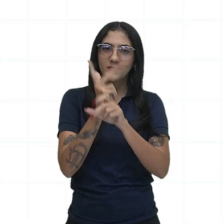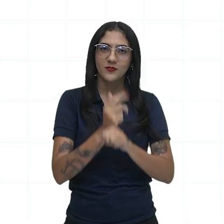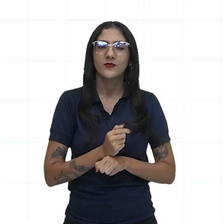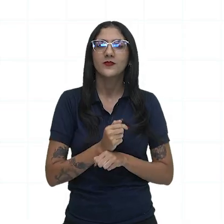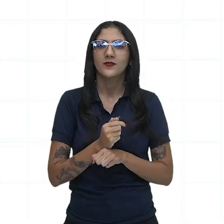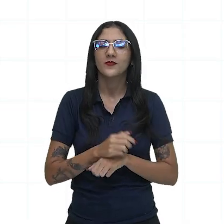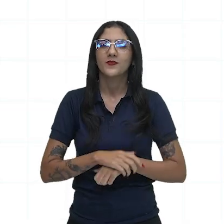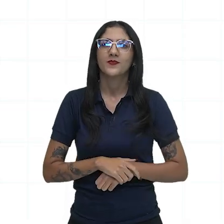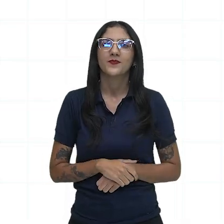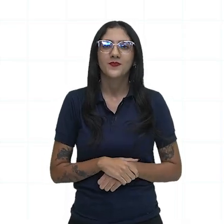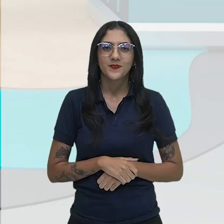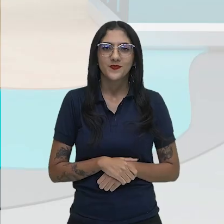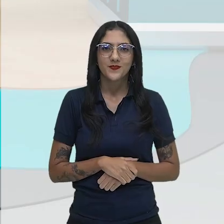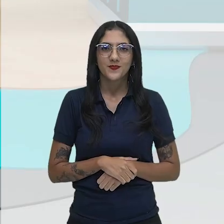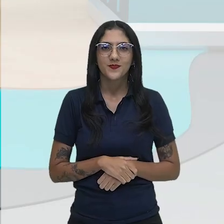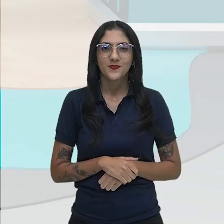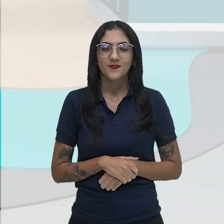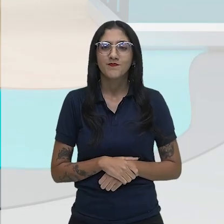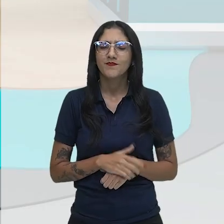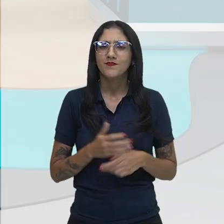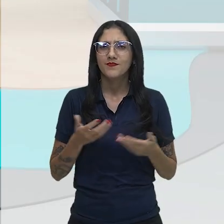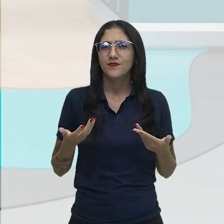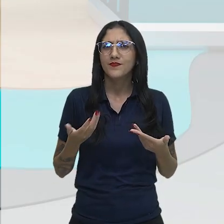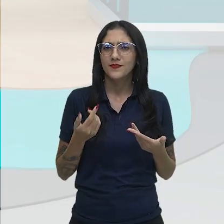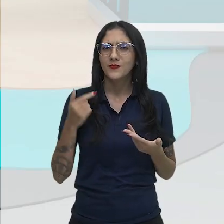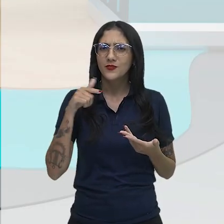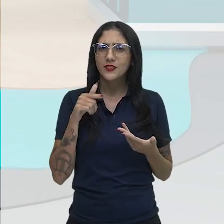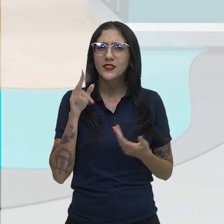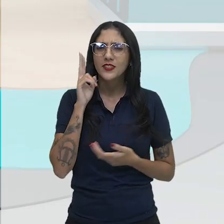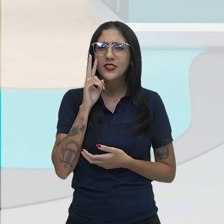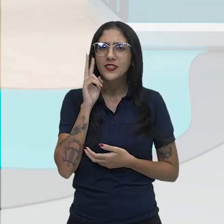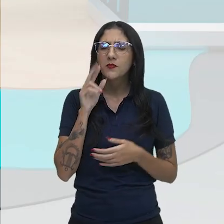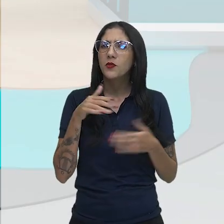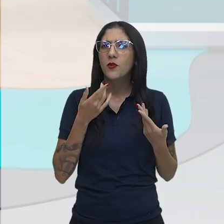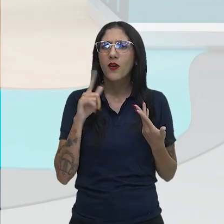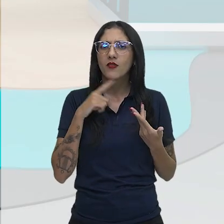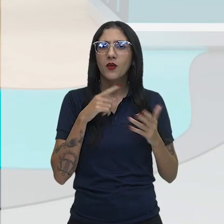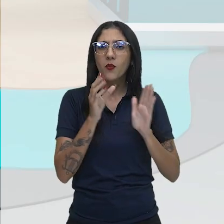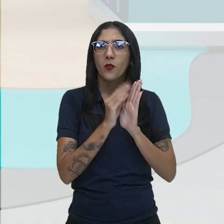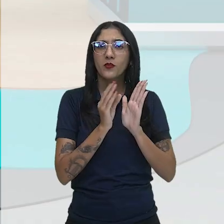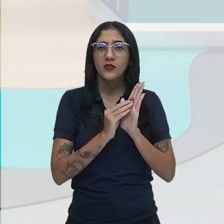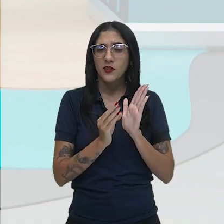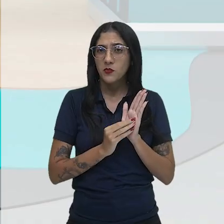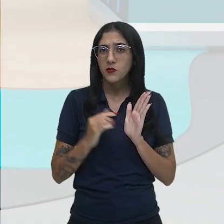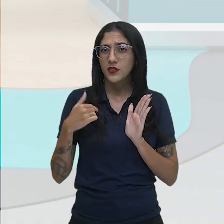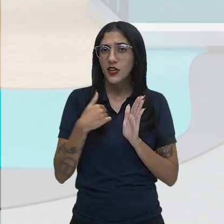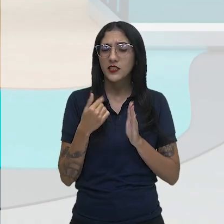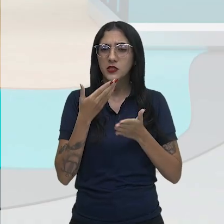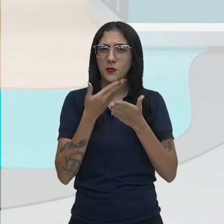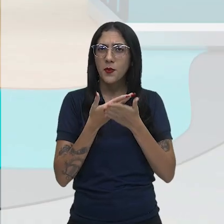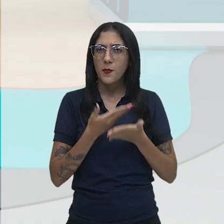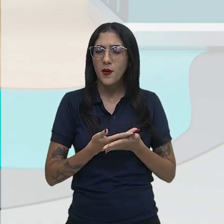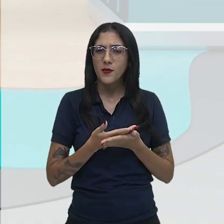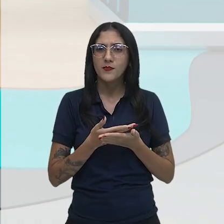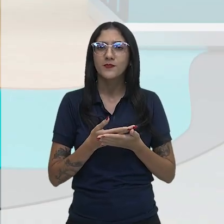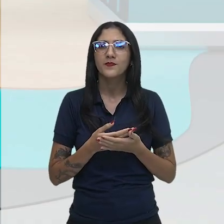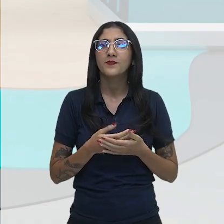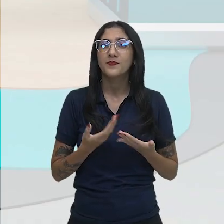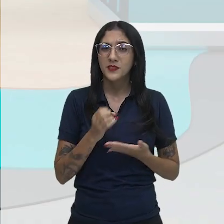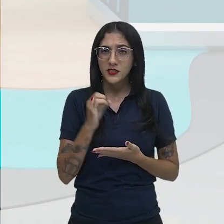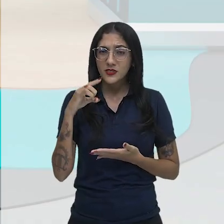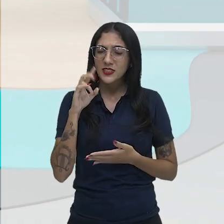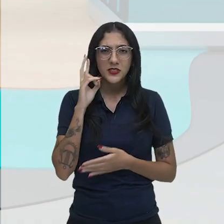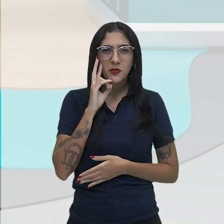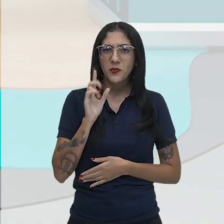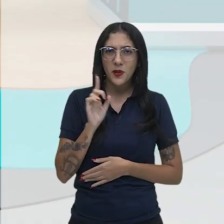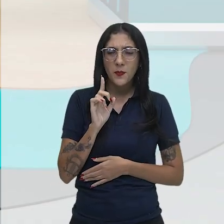nossa quarta unidade. E aí, vocês lembram quais foram os conteúdos que nós trabalhamos nessa unidade? Se